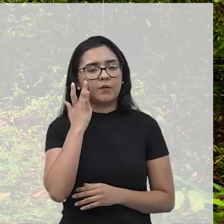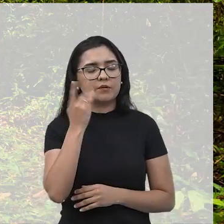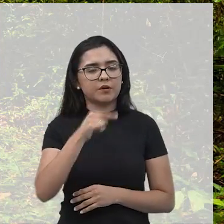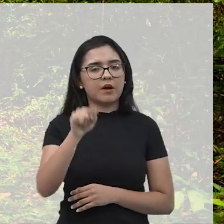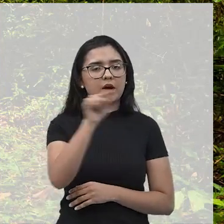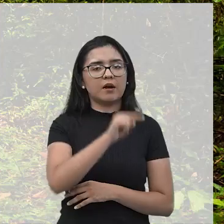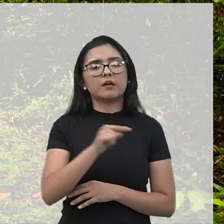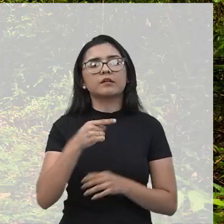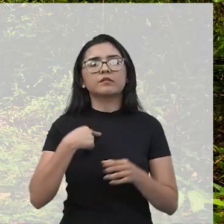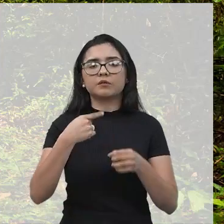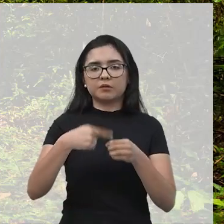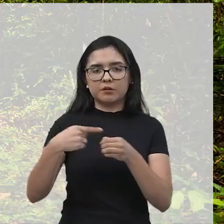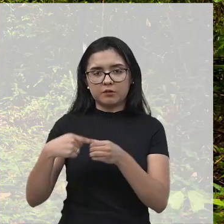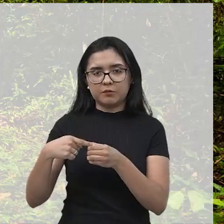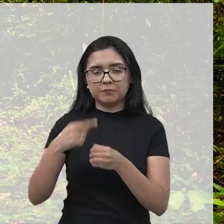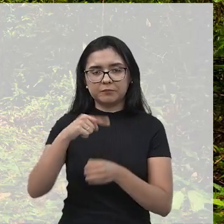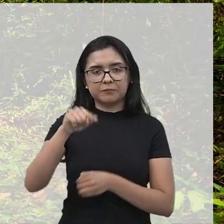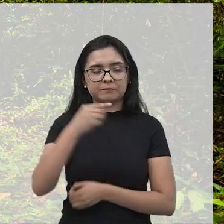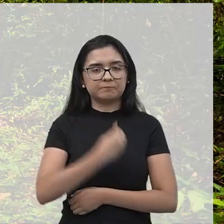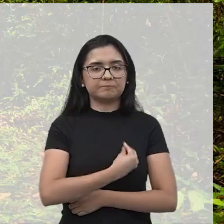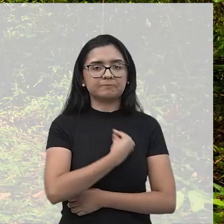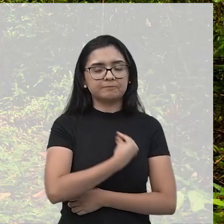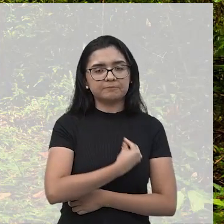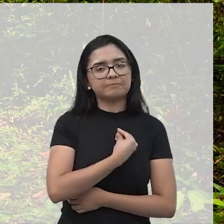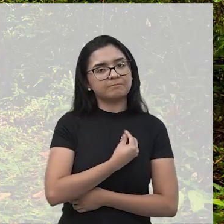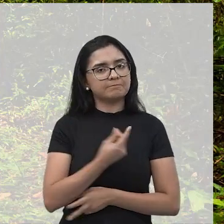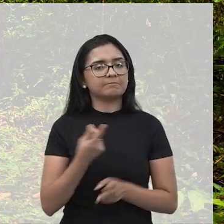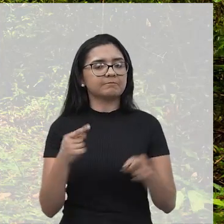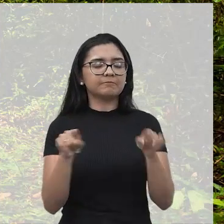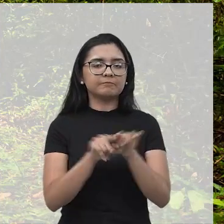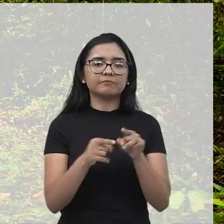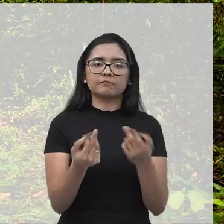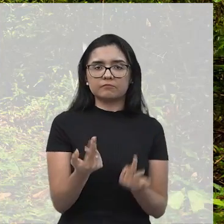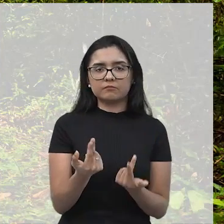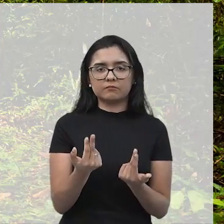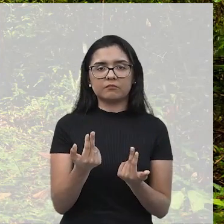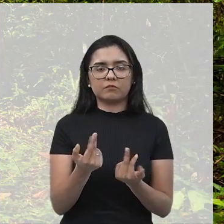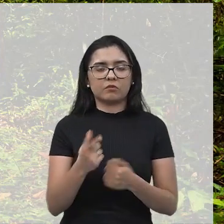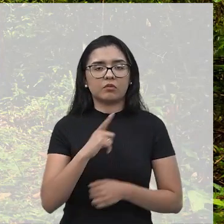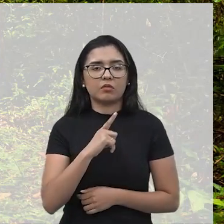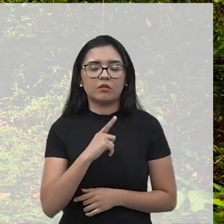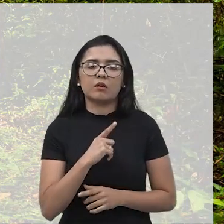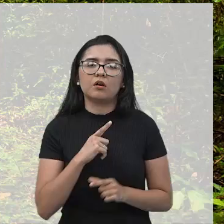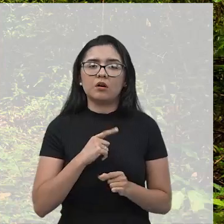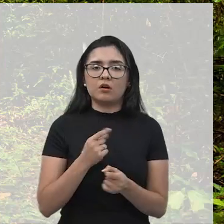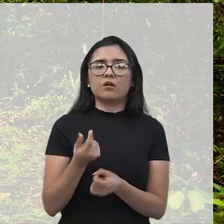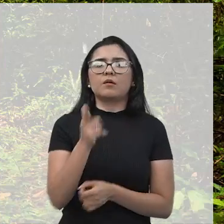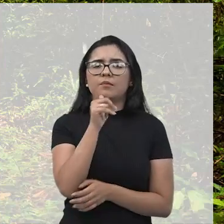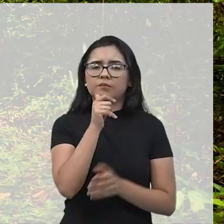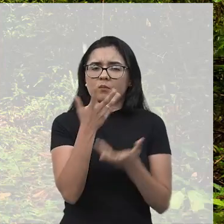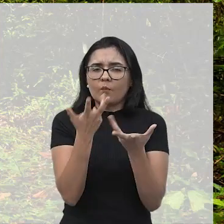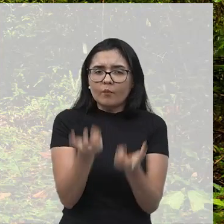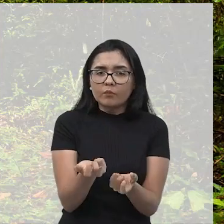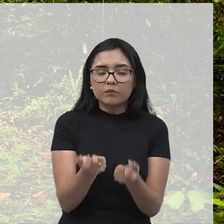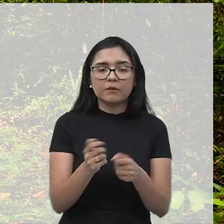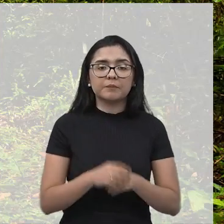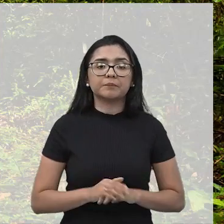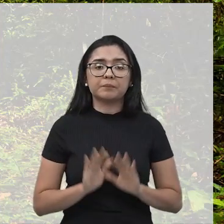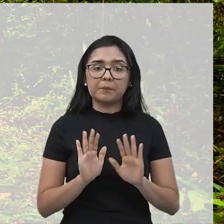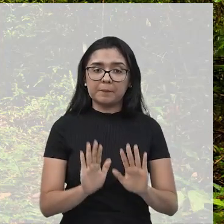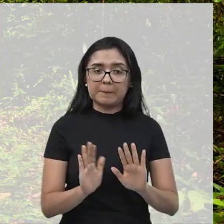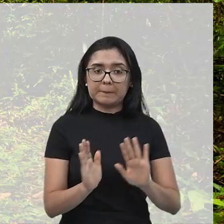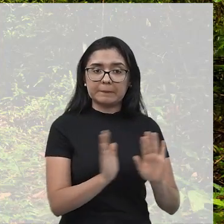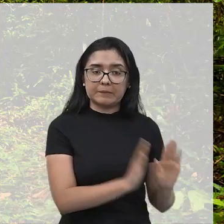na comunidade de vocês, no local onde vocês vivem, nós estamos vivendo uma estiagem muito grande. Mas olha só